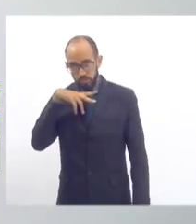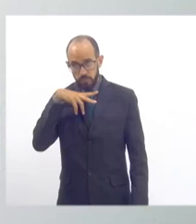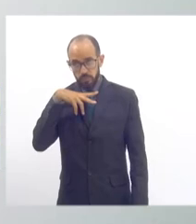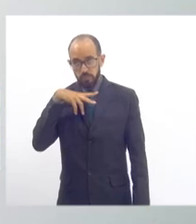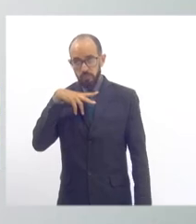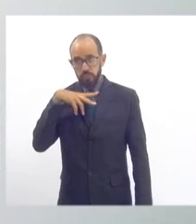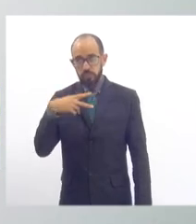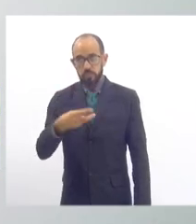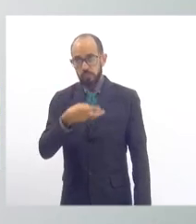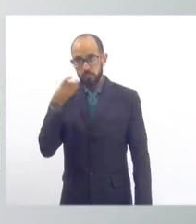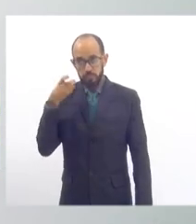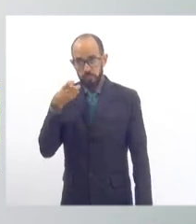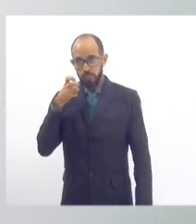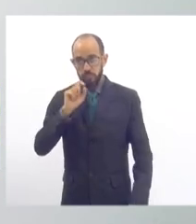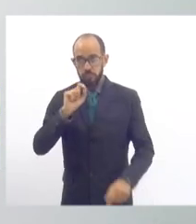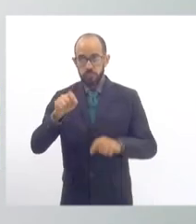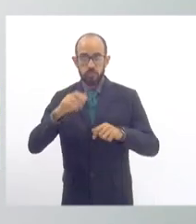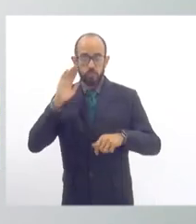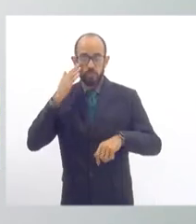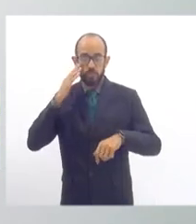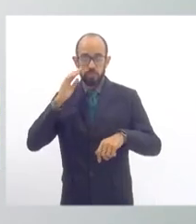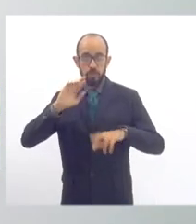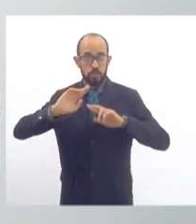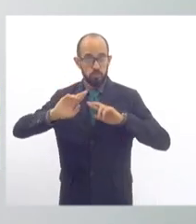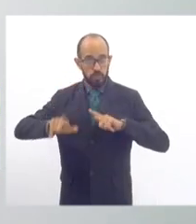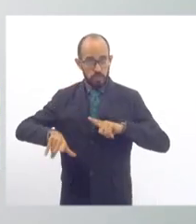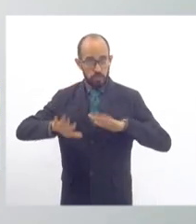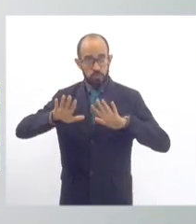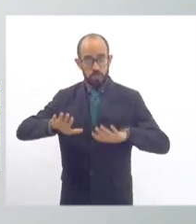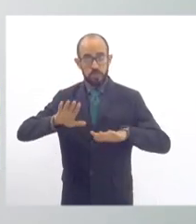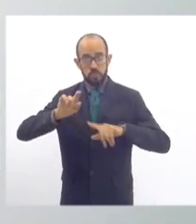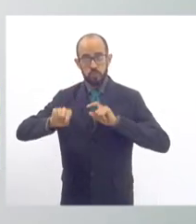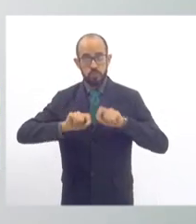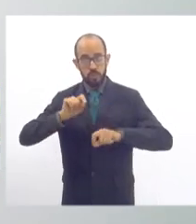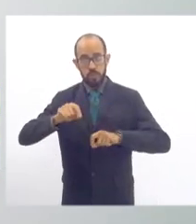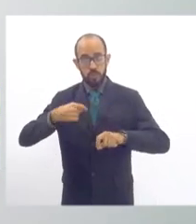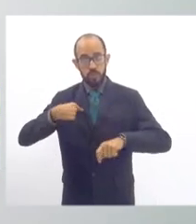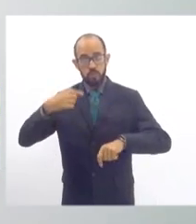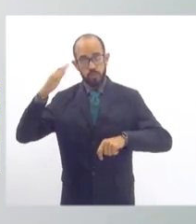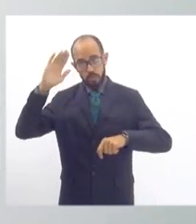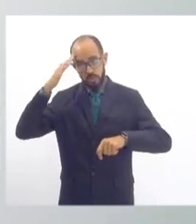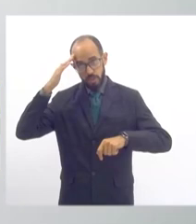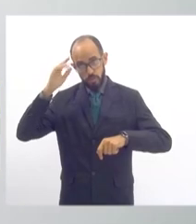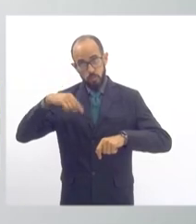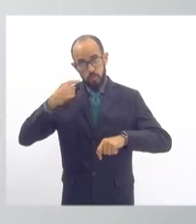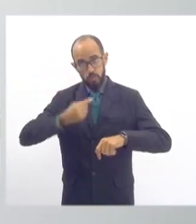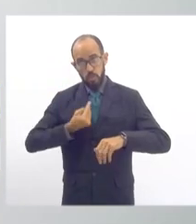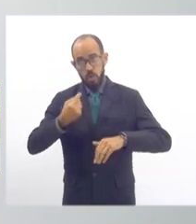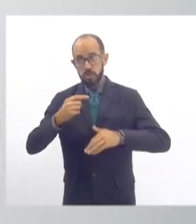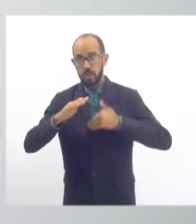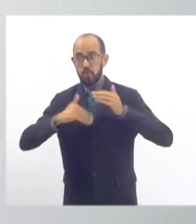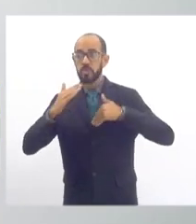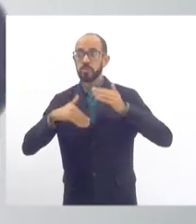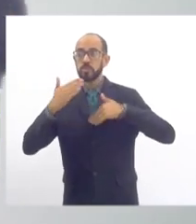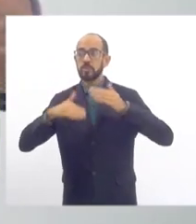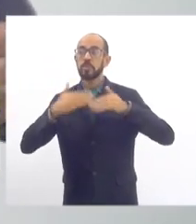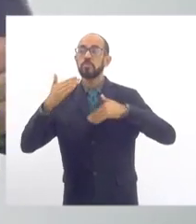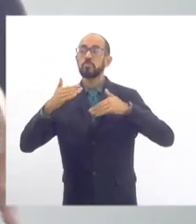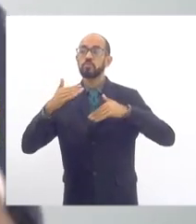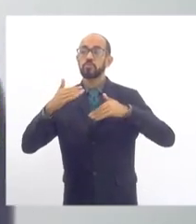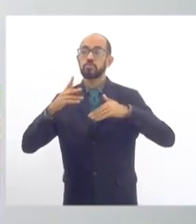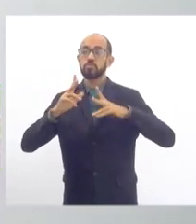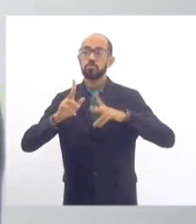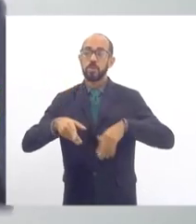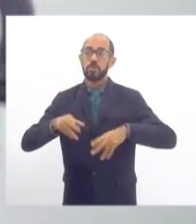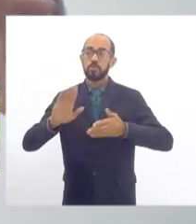já percebi que o entendimento não é esse, mas eu entendo que a gente, na realidade, a gente avançou muito, muito, muito, mesmo que as pessoas